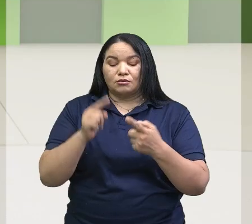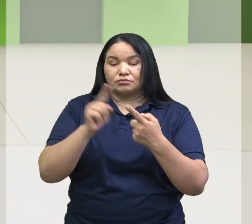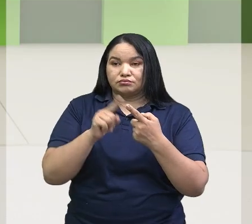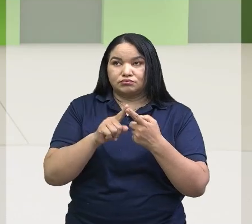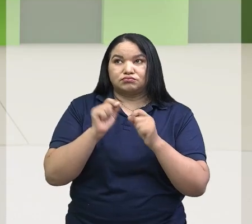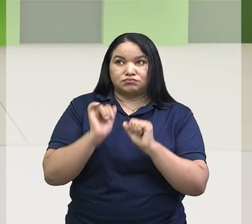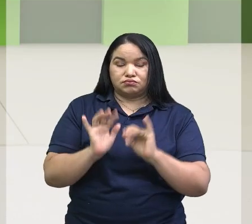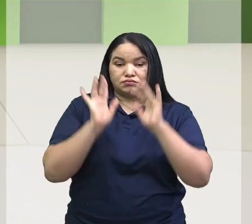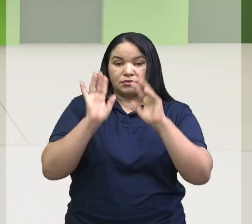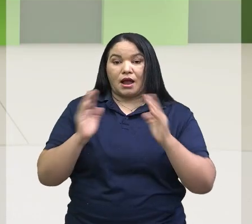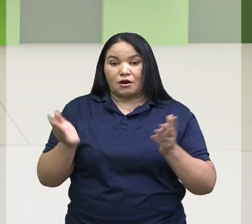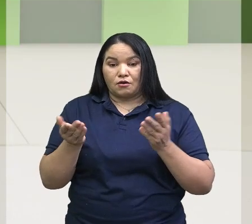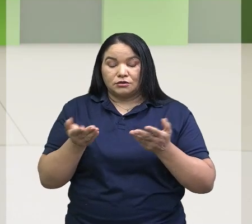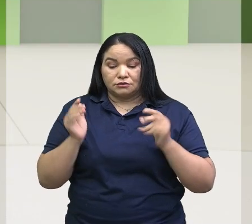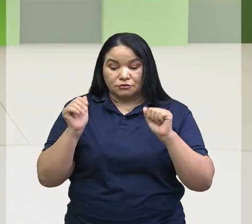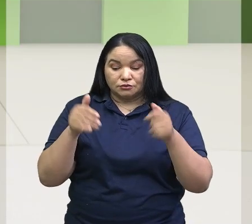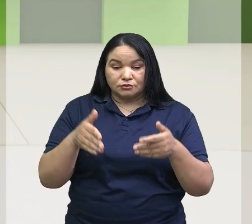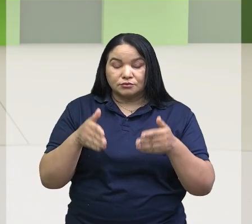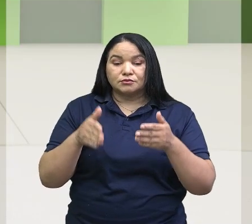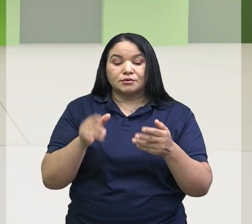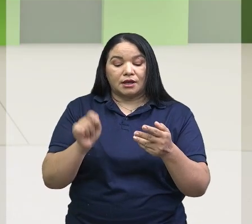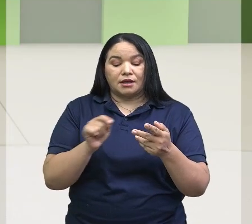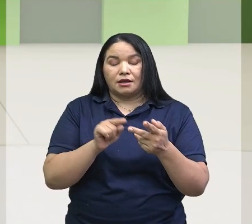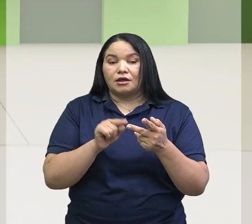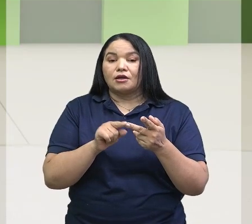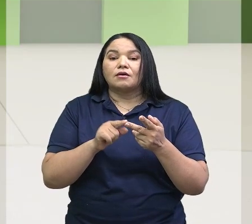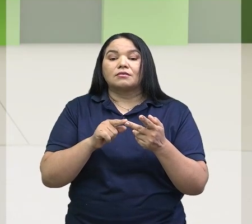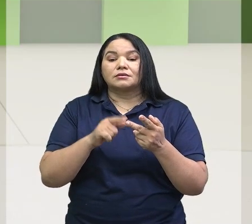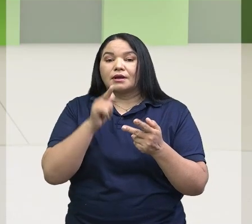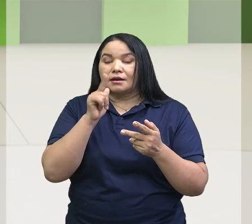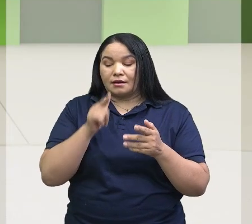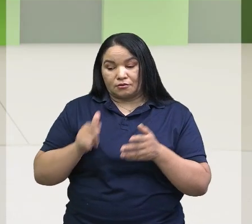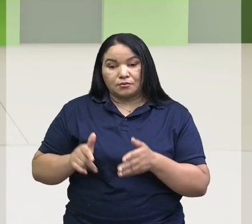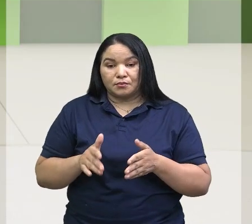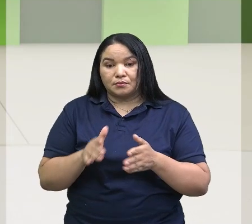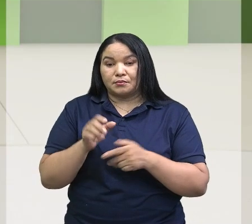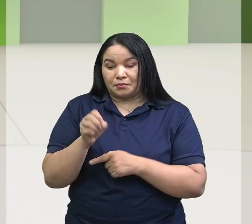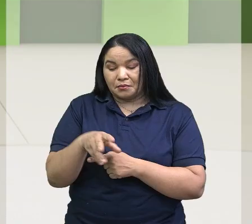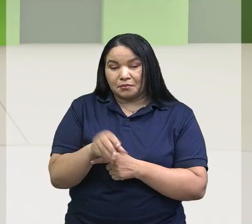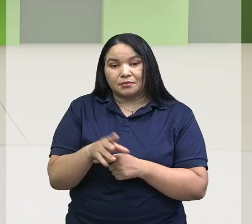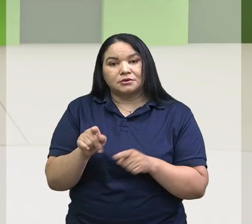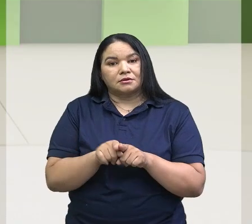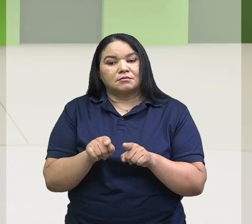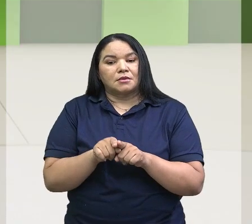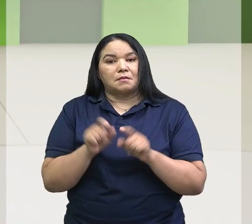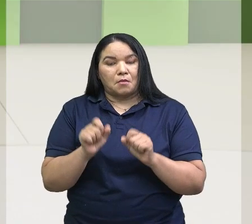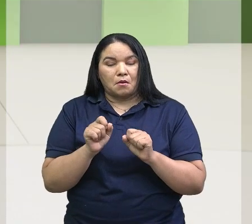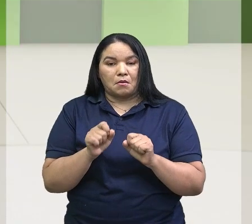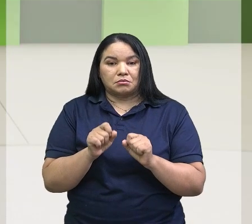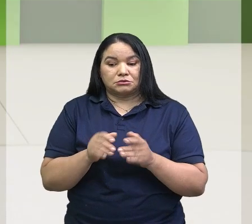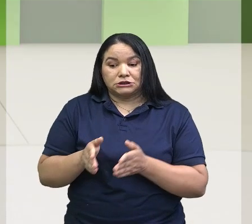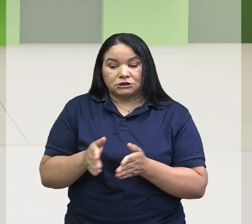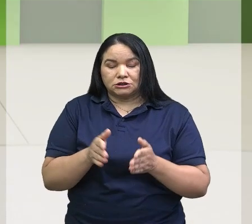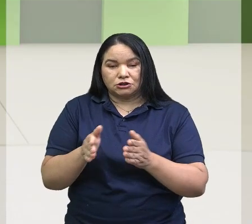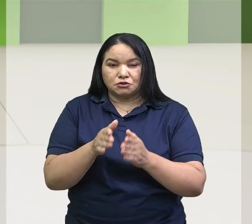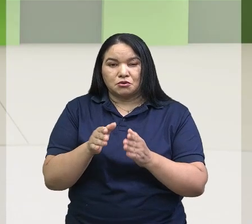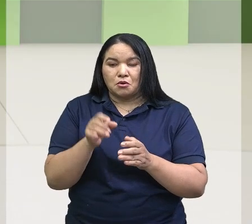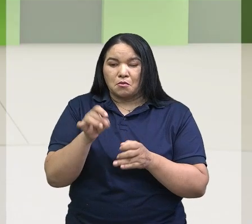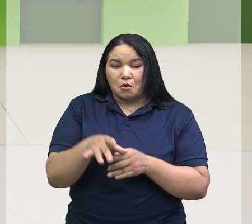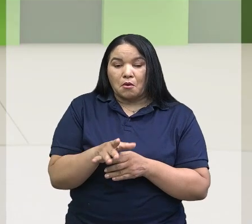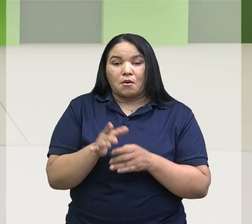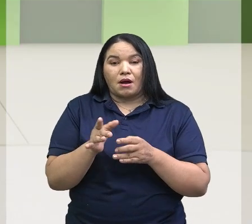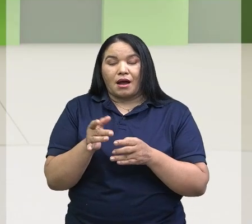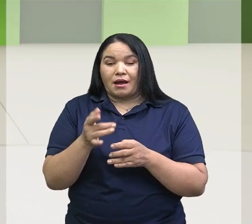falando mais especificamente da poluição da água, né? A gente viu que um rio pode estar poluído, né, contendo lixo,